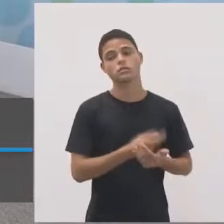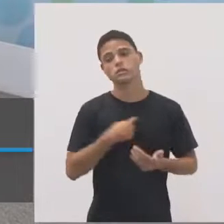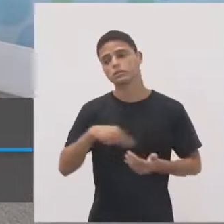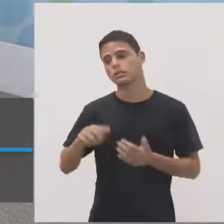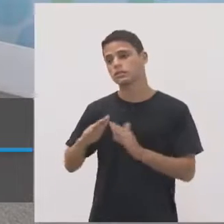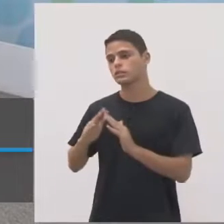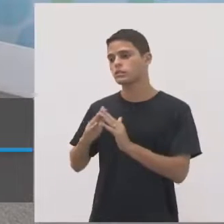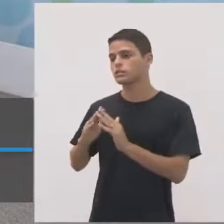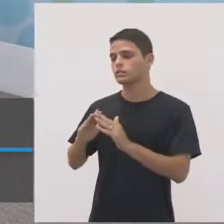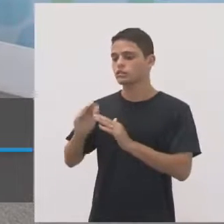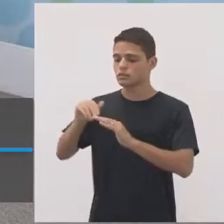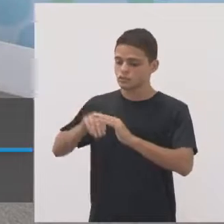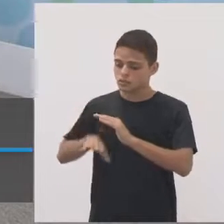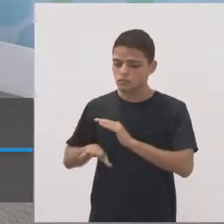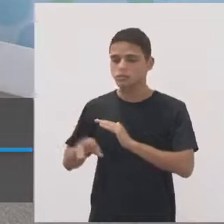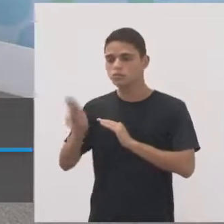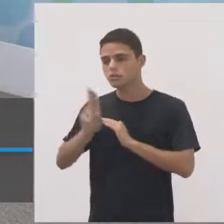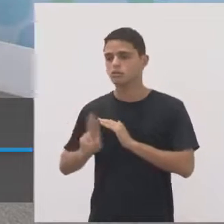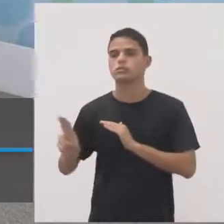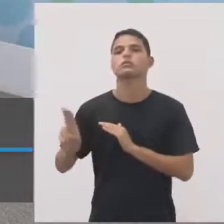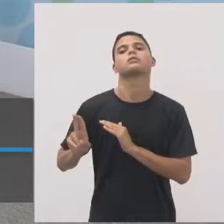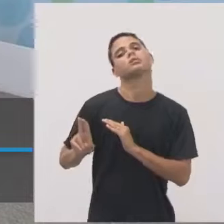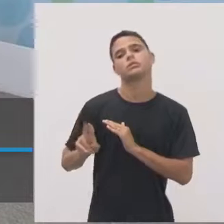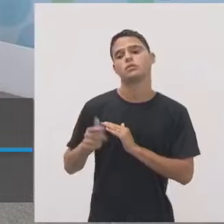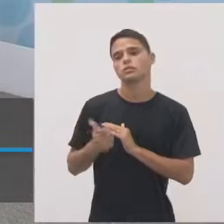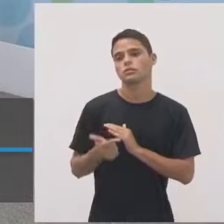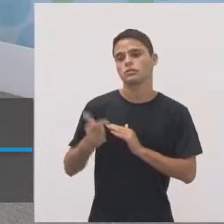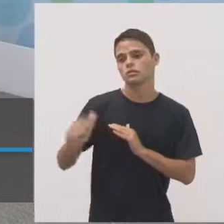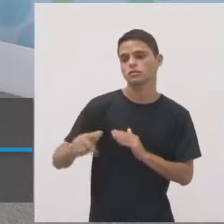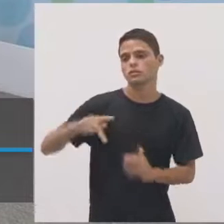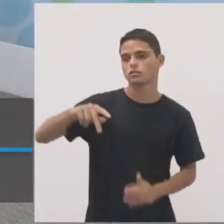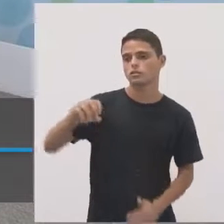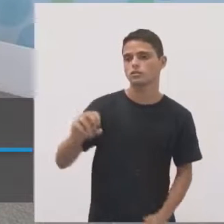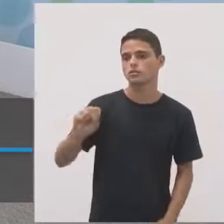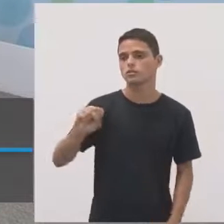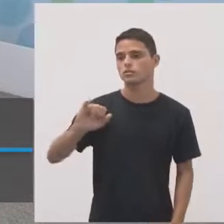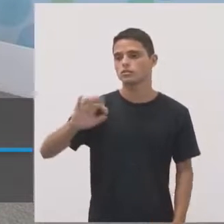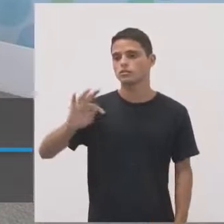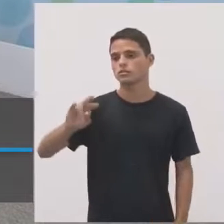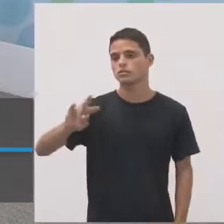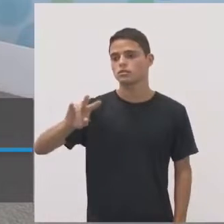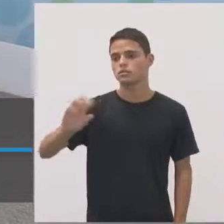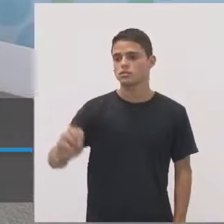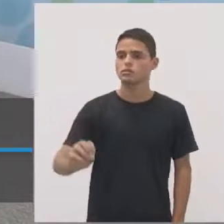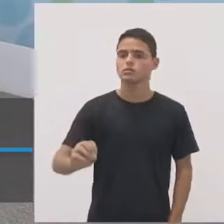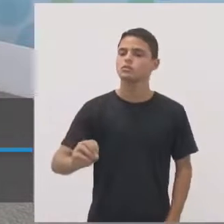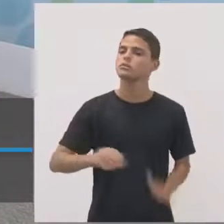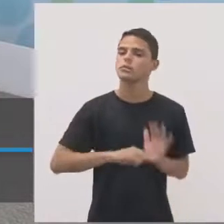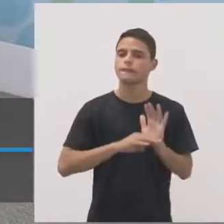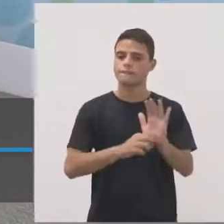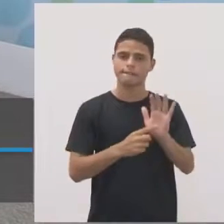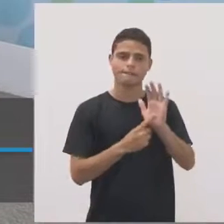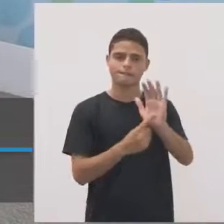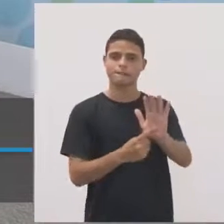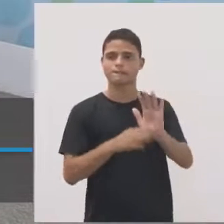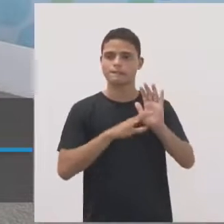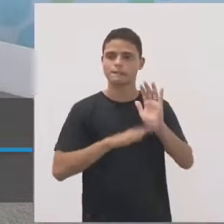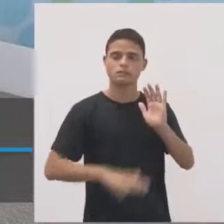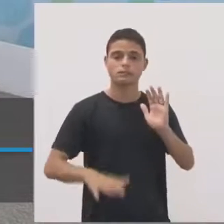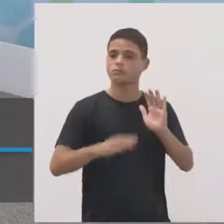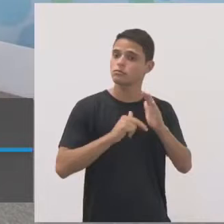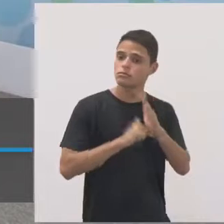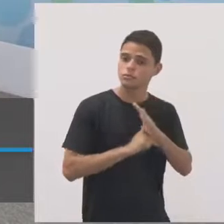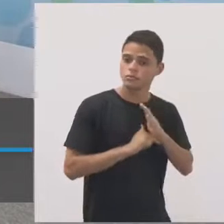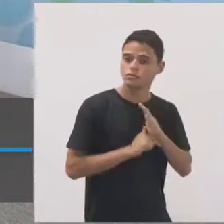vou usar. E também a gente trouxe o outro notebook, que é o Positivo Sala de Aula também, para mostrar para vocês todos os segredos,